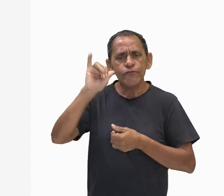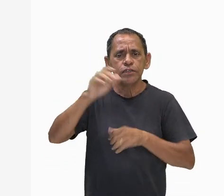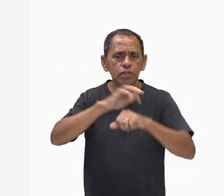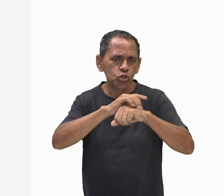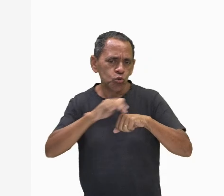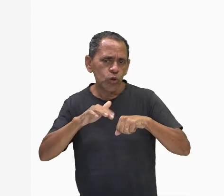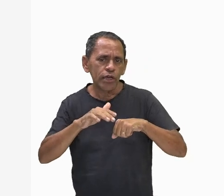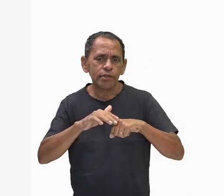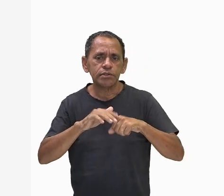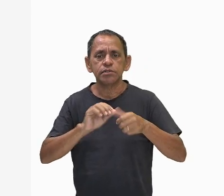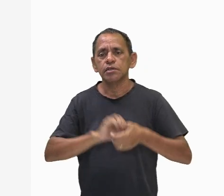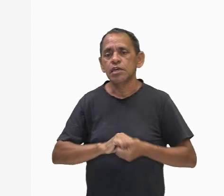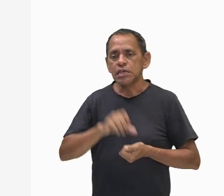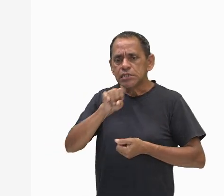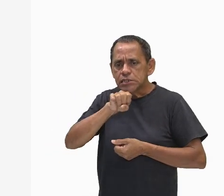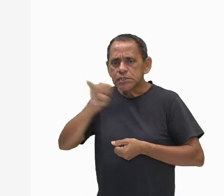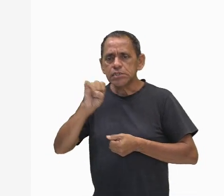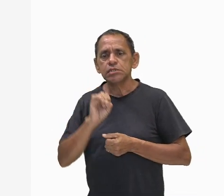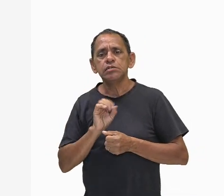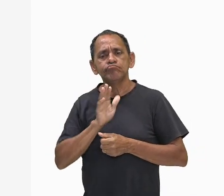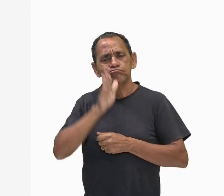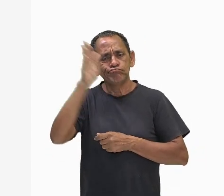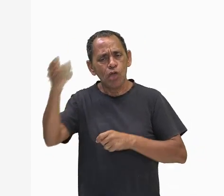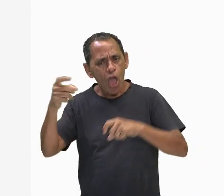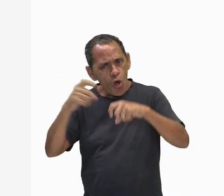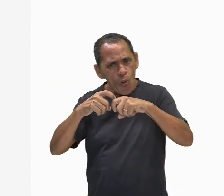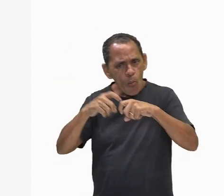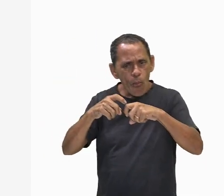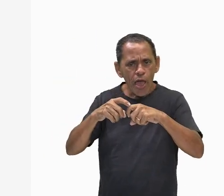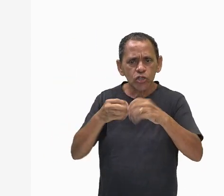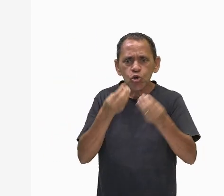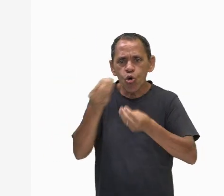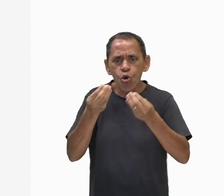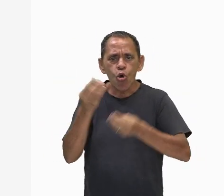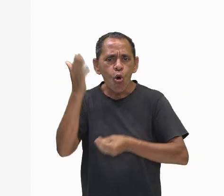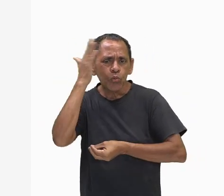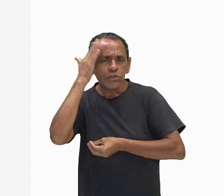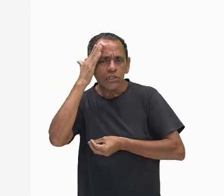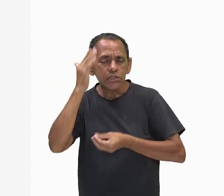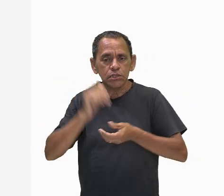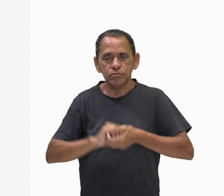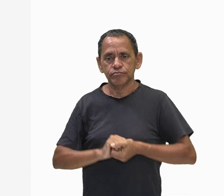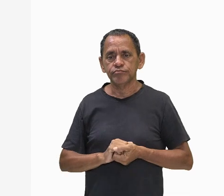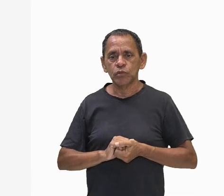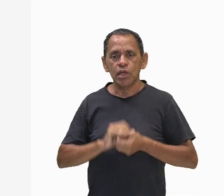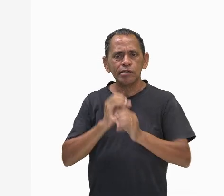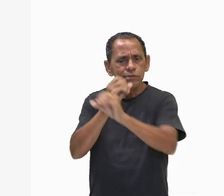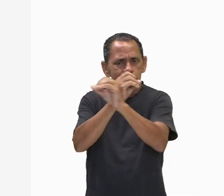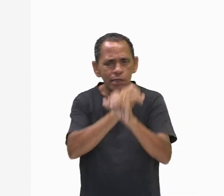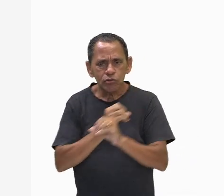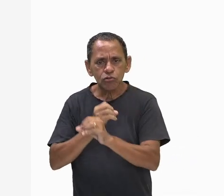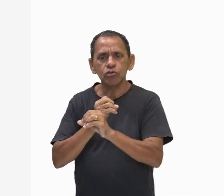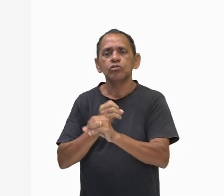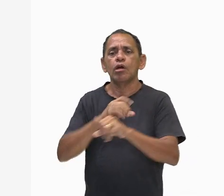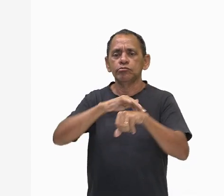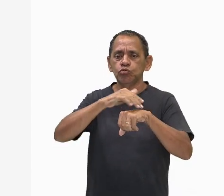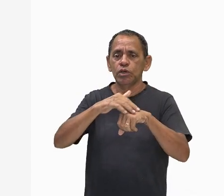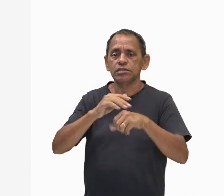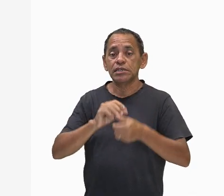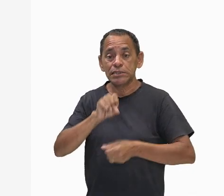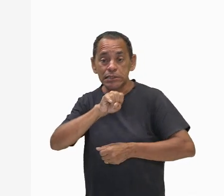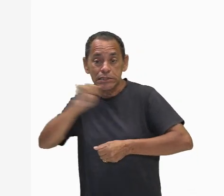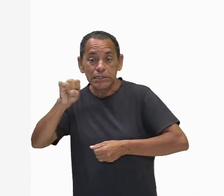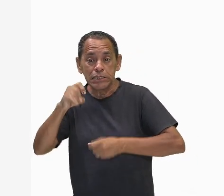vou entender sobre essa questão de prevenção de doenças, professora, se eu não sou médica? Bem,